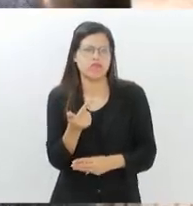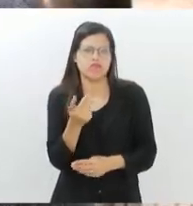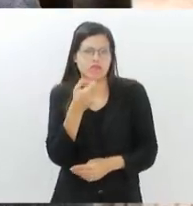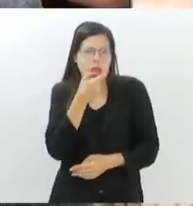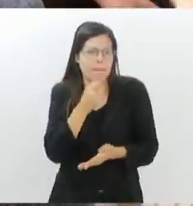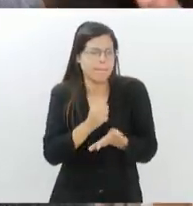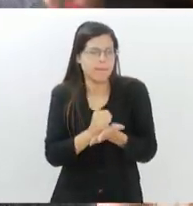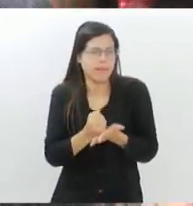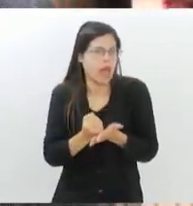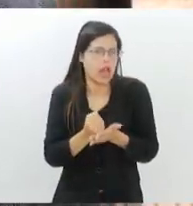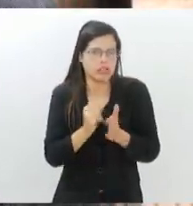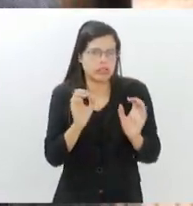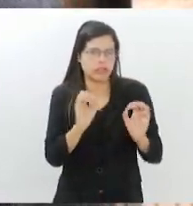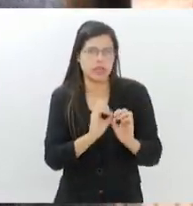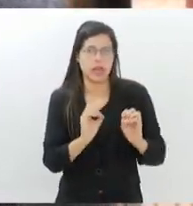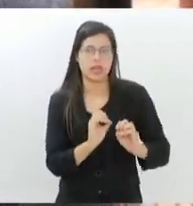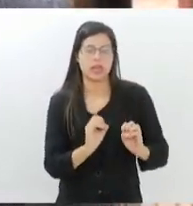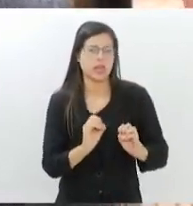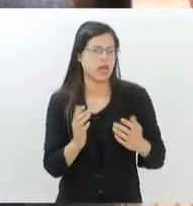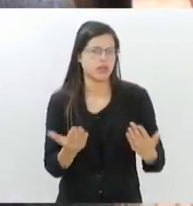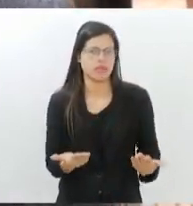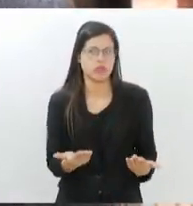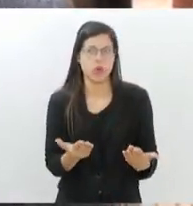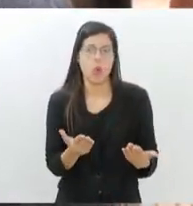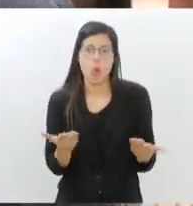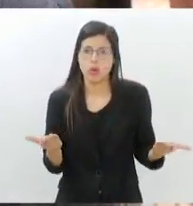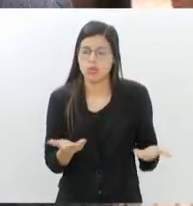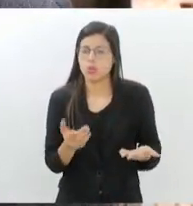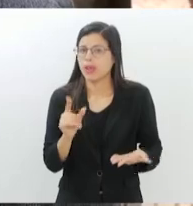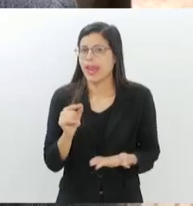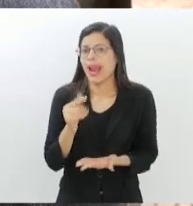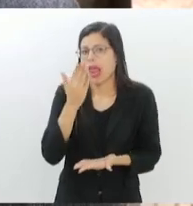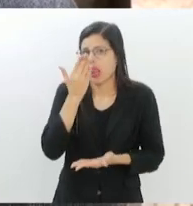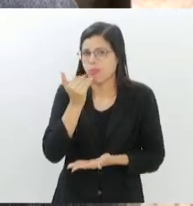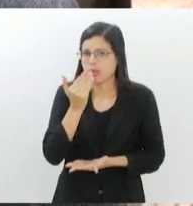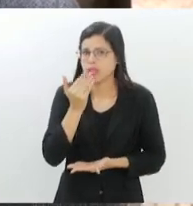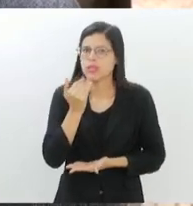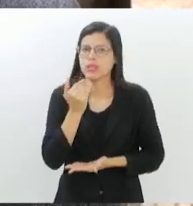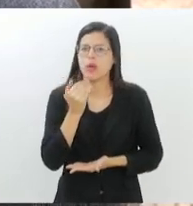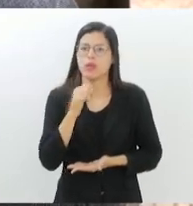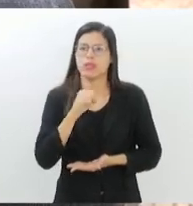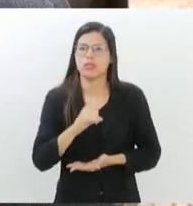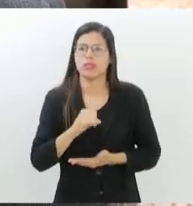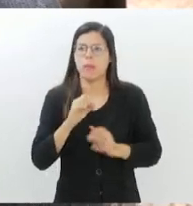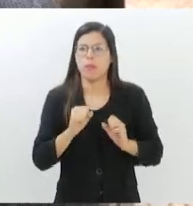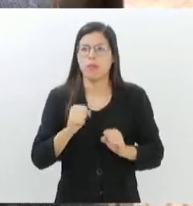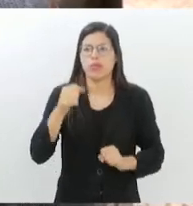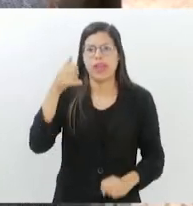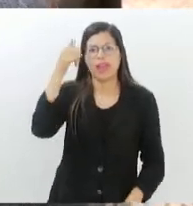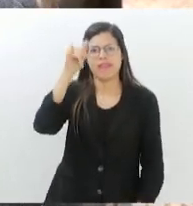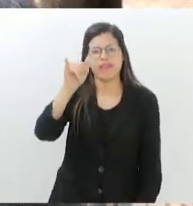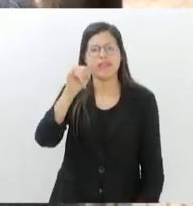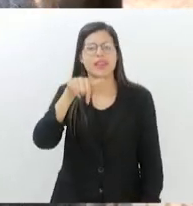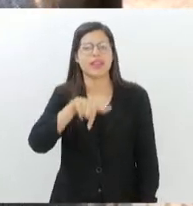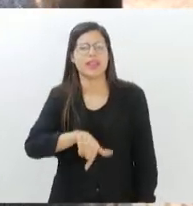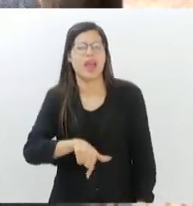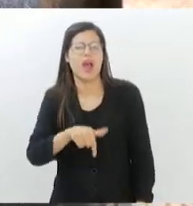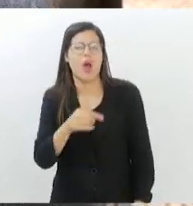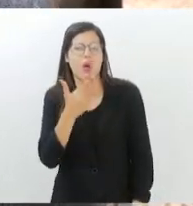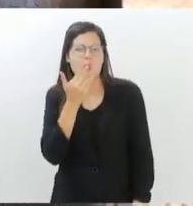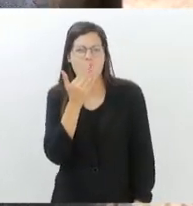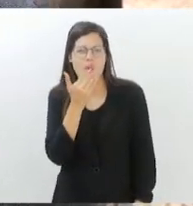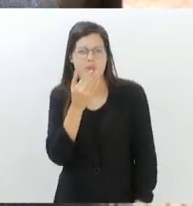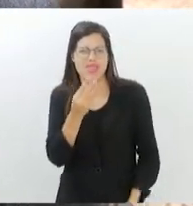medicação. Basicamente, hoje em dia é dieta. Se você puder evitar os fast foods, os